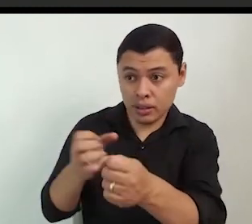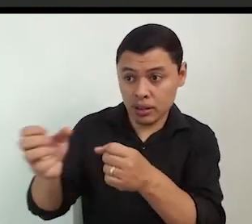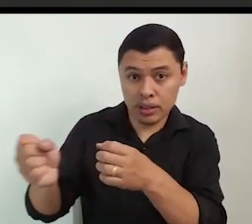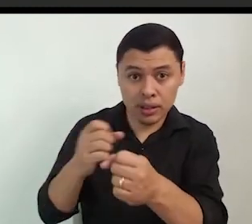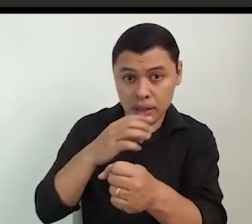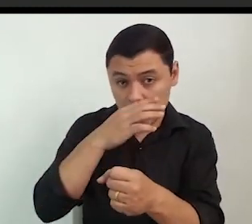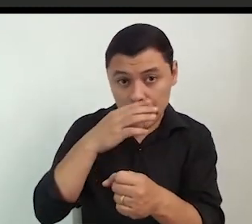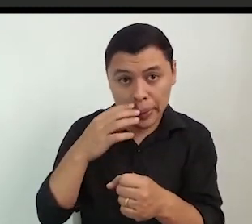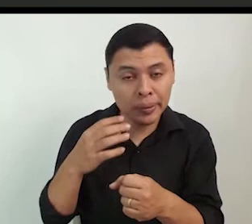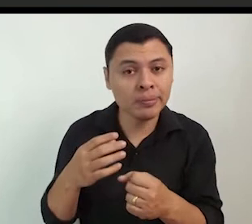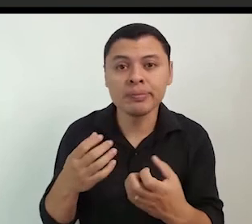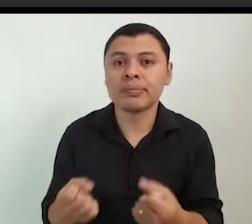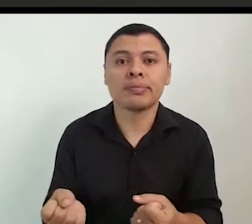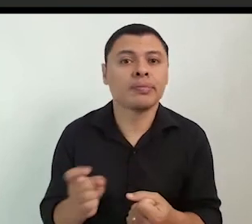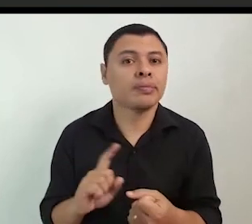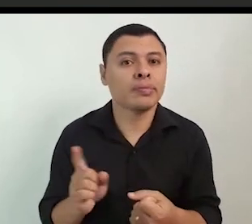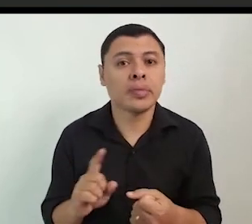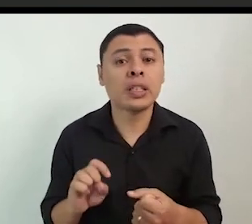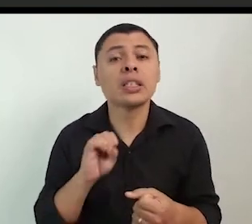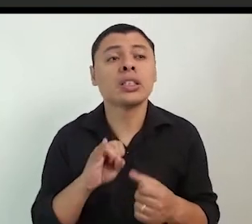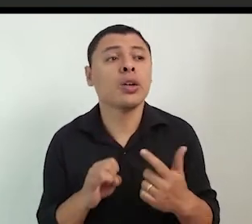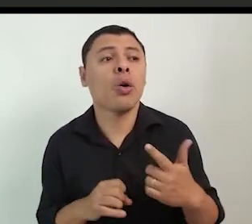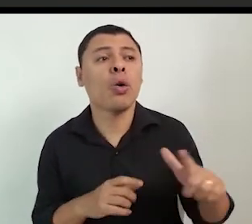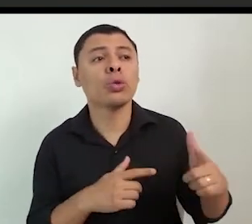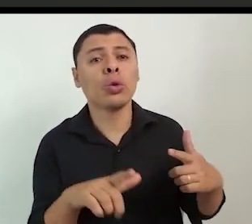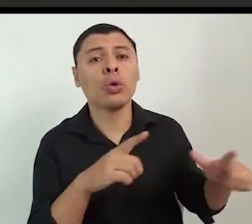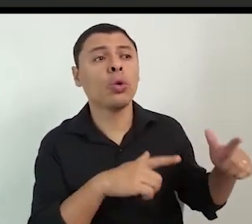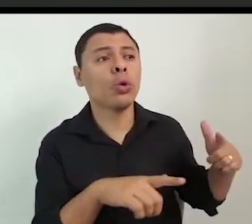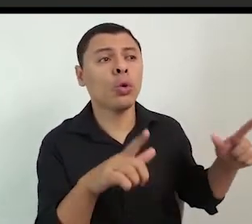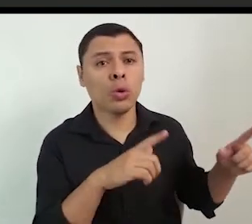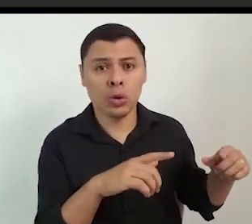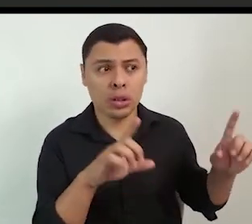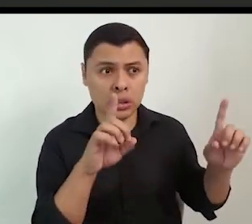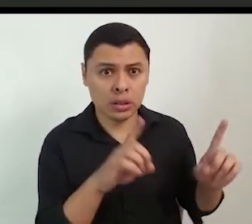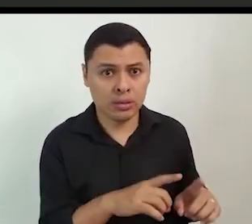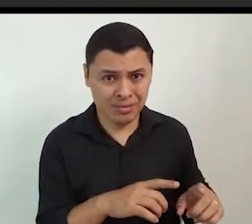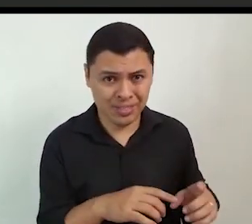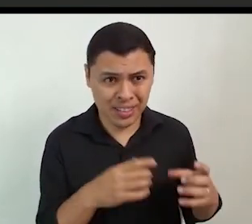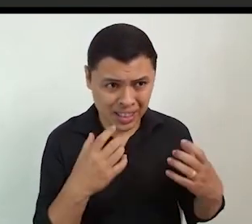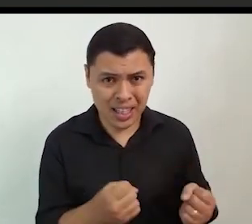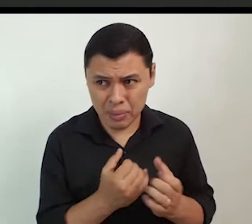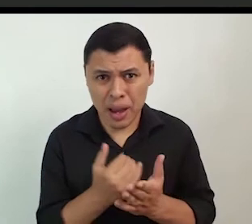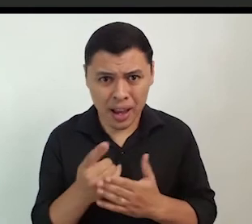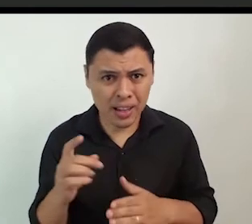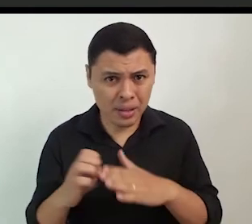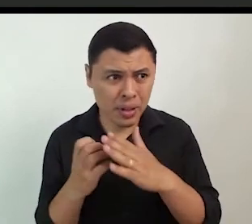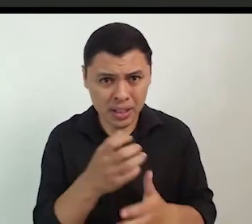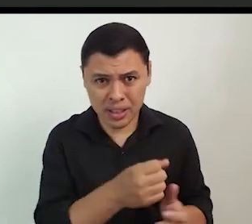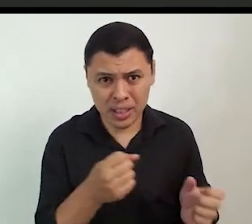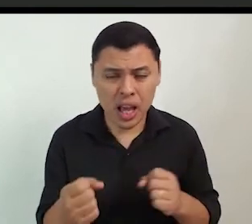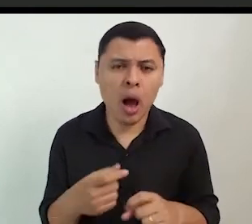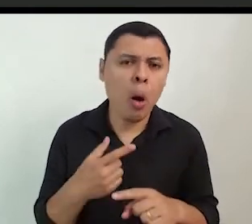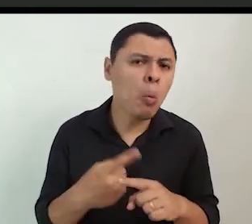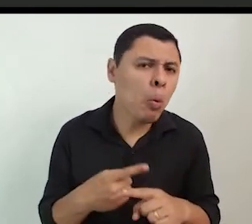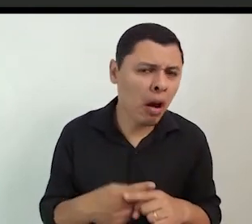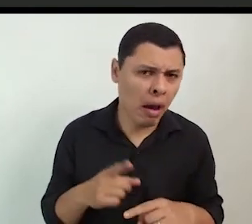contratar outras pessoas com outras condições, e que eu volto a dizer, isso não precisaria porque agrega valor, né, a partir do